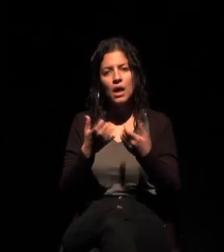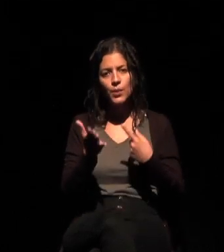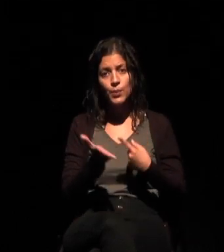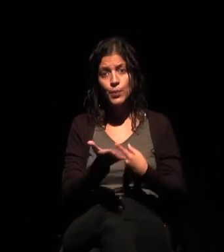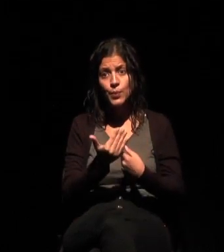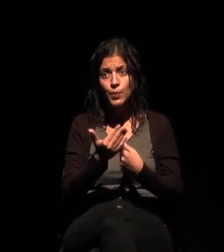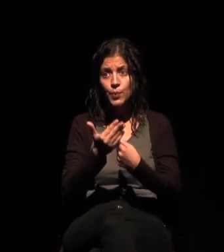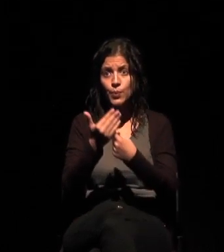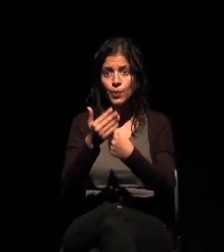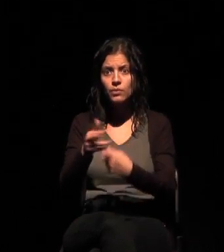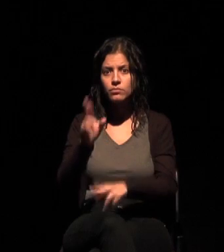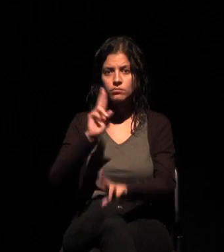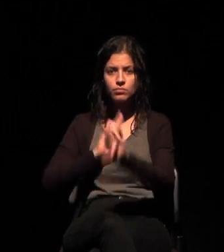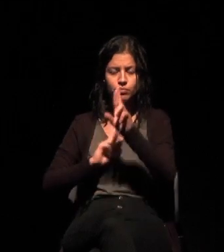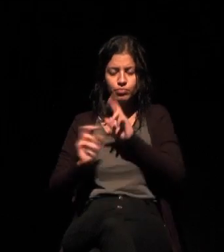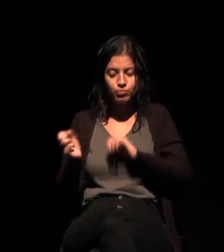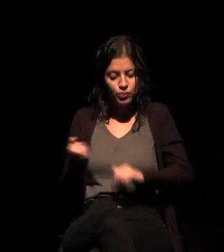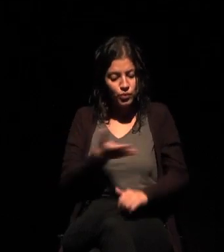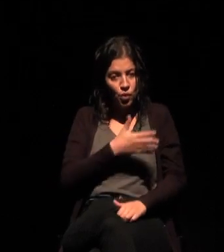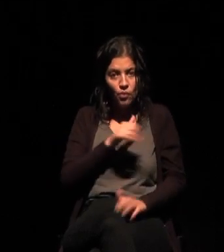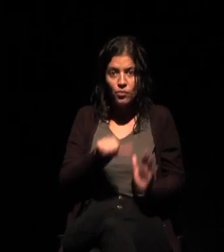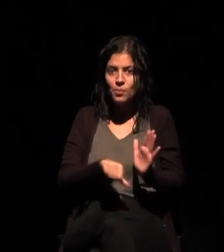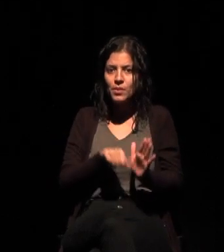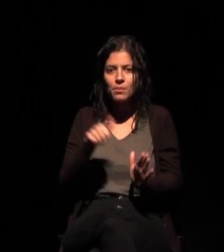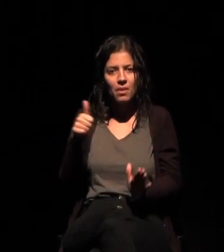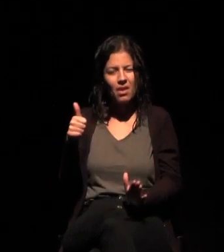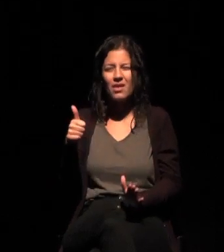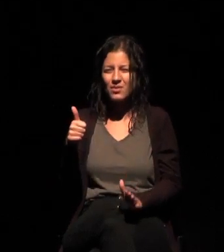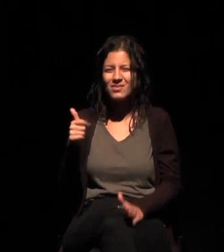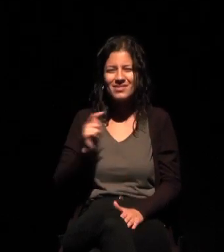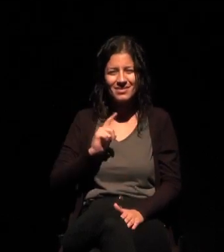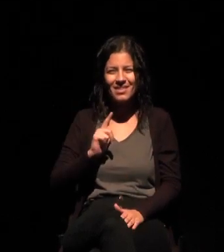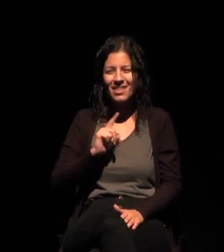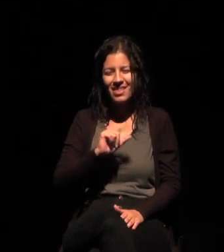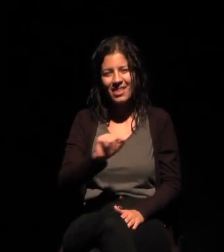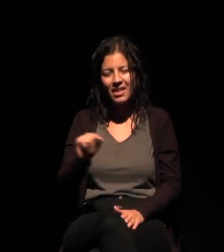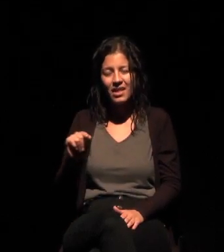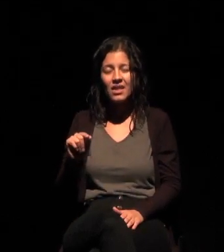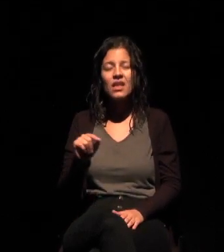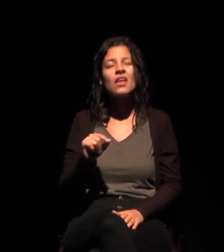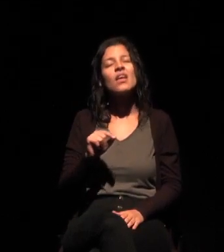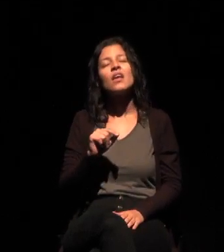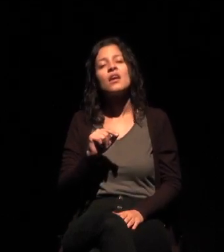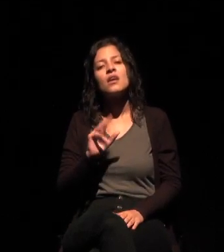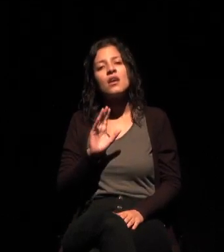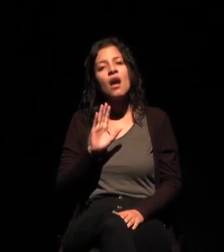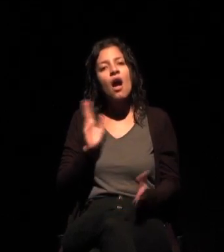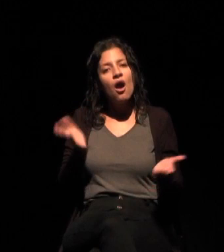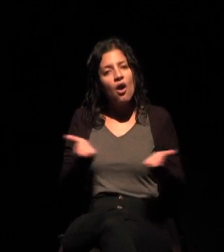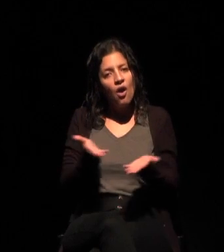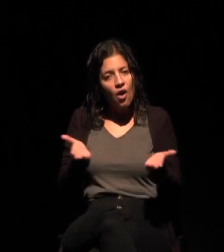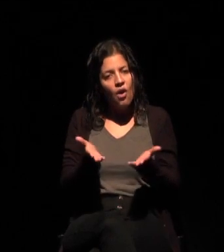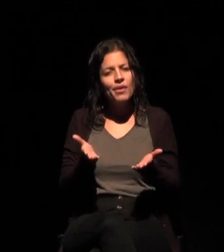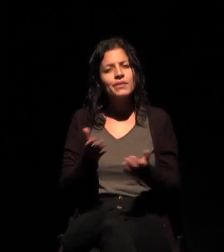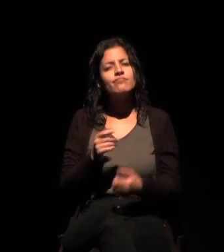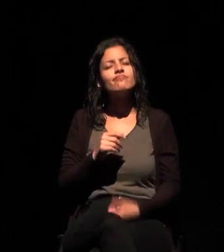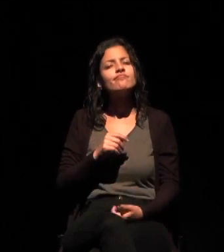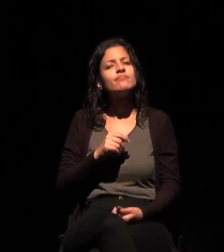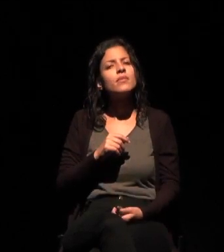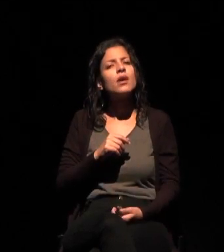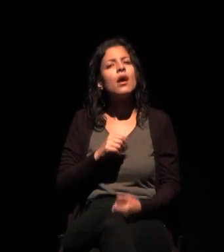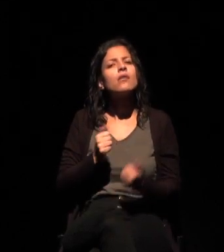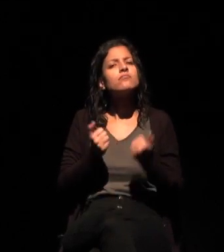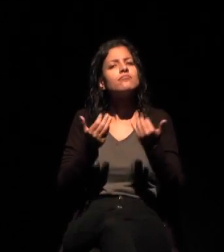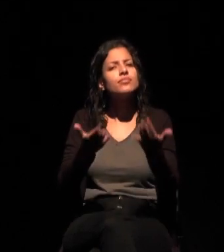ser inovador como hoje se diz e é questão que se coloque e a faz sentido esta